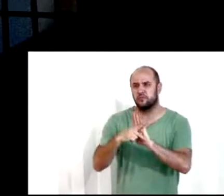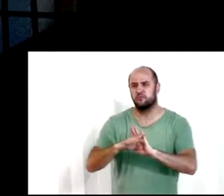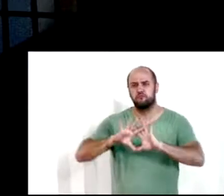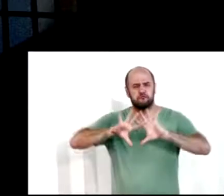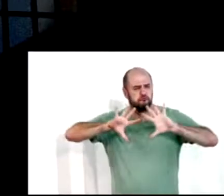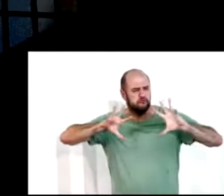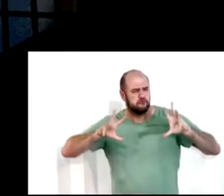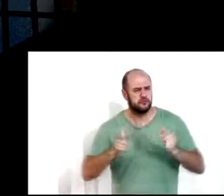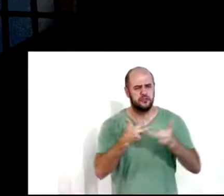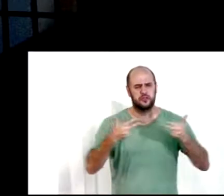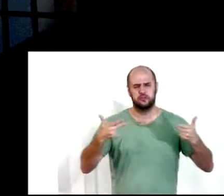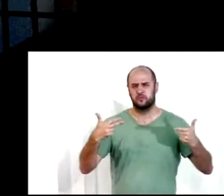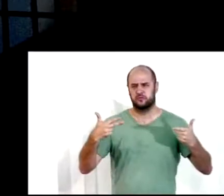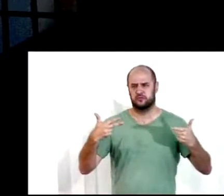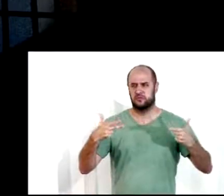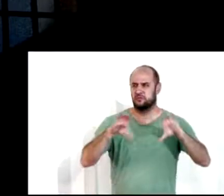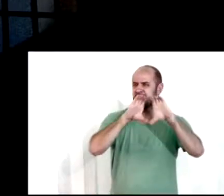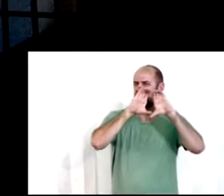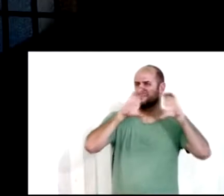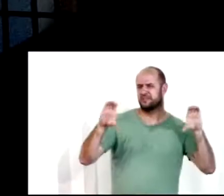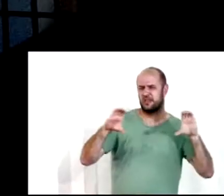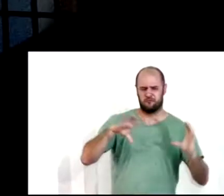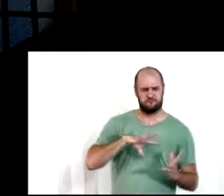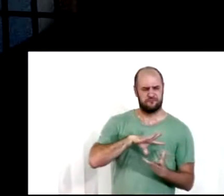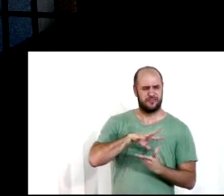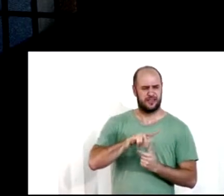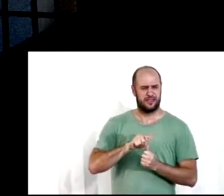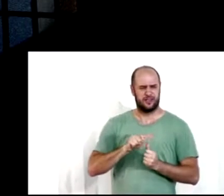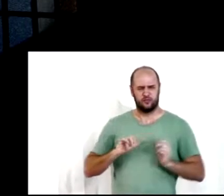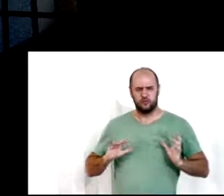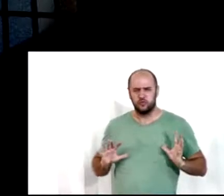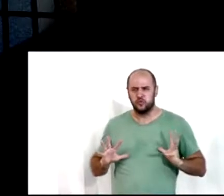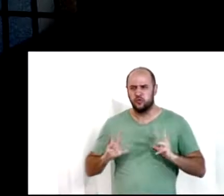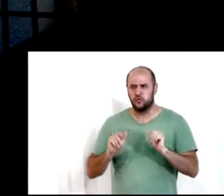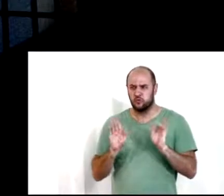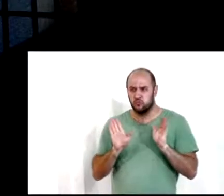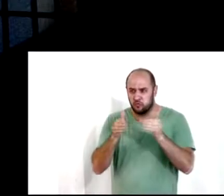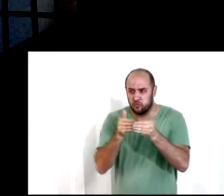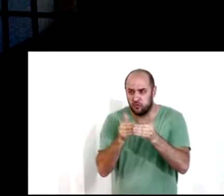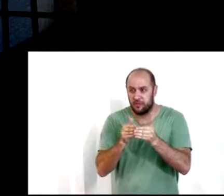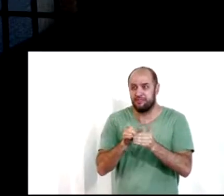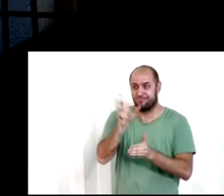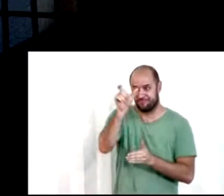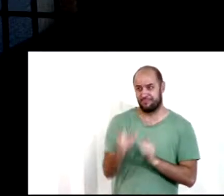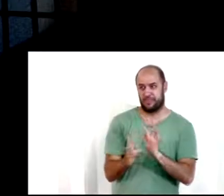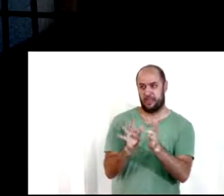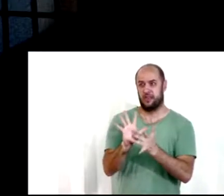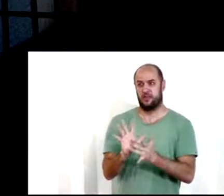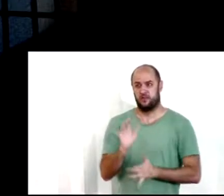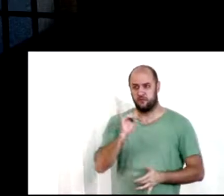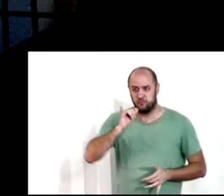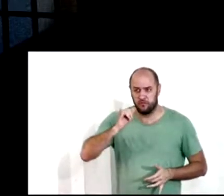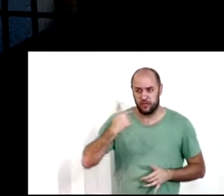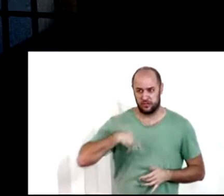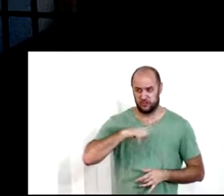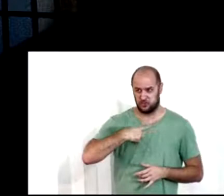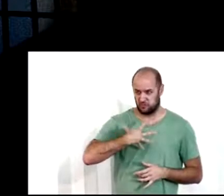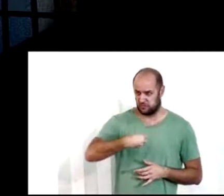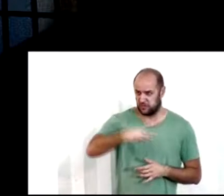as coisas, tanto as do céu como as da terra. Nele, digo, no qual fomos também feitos